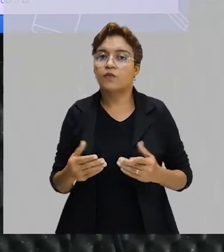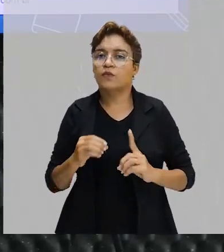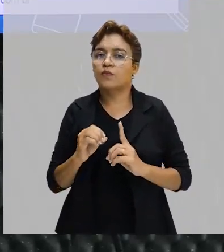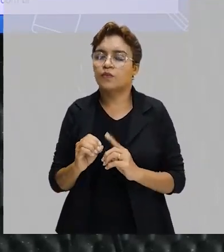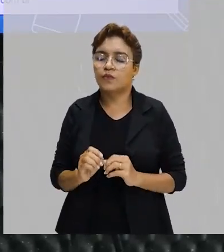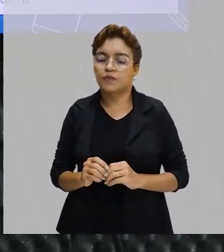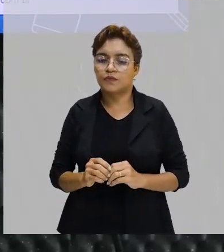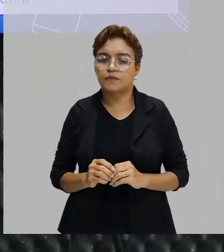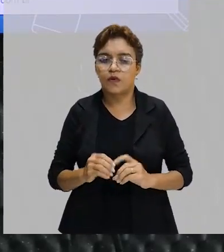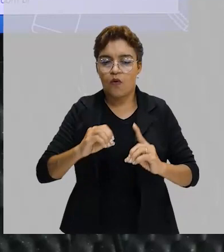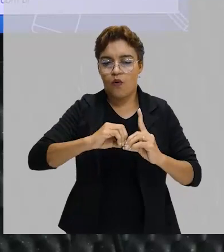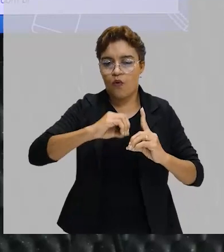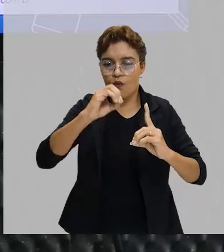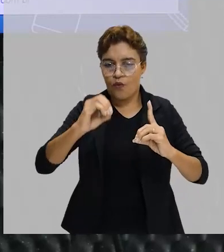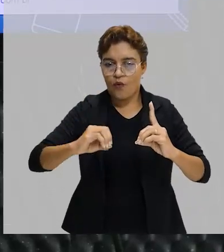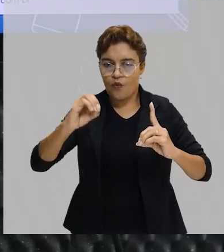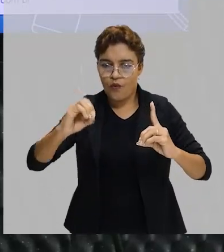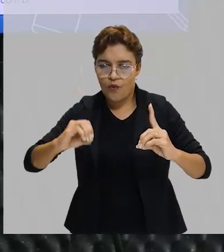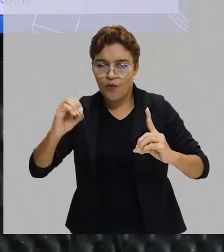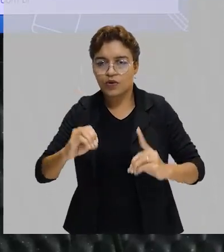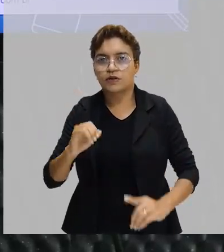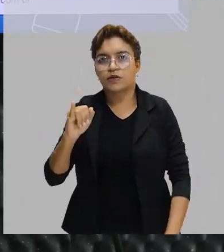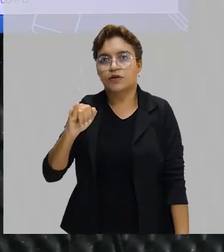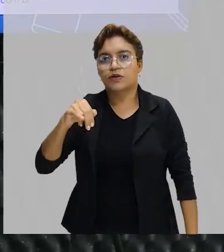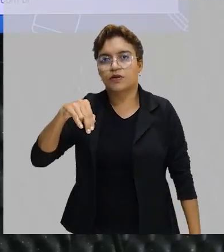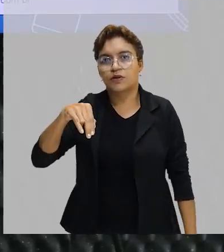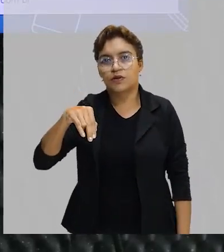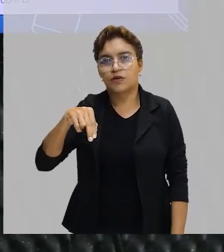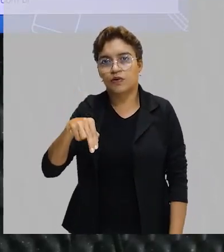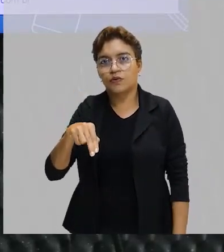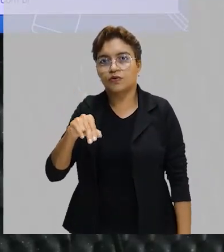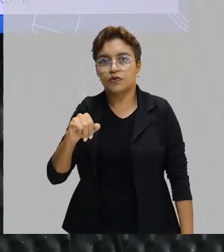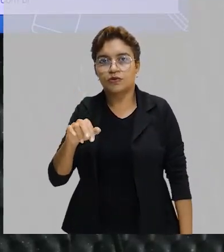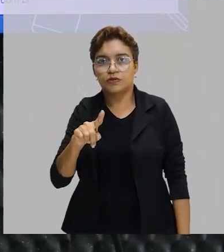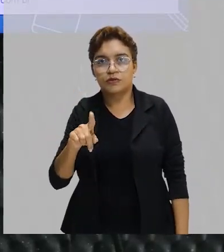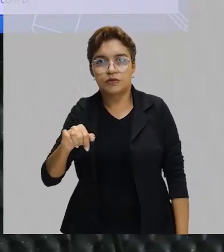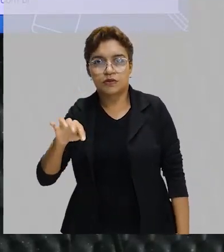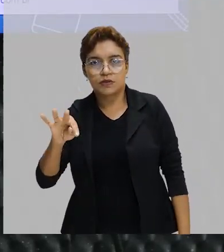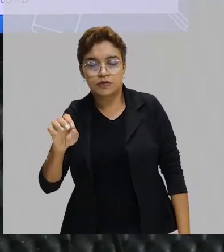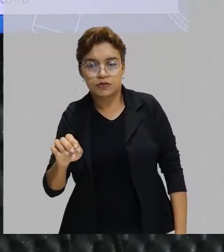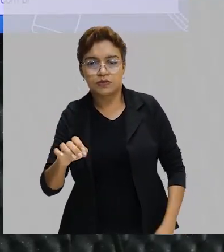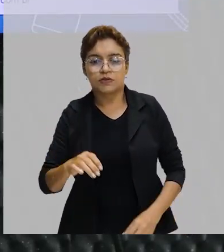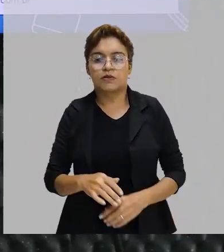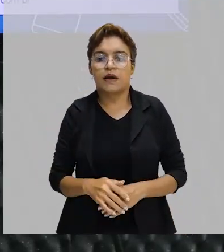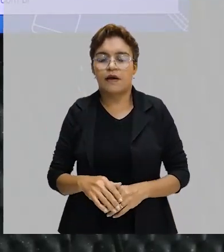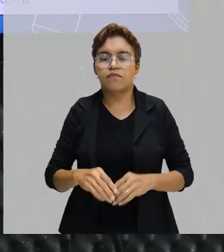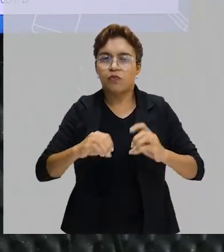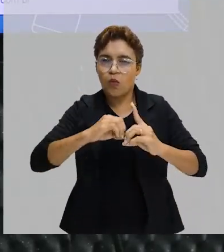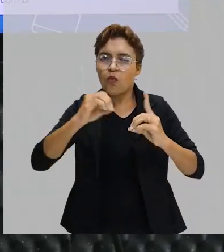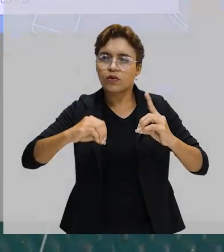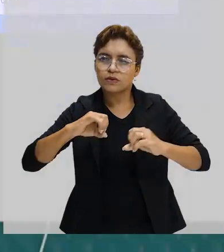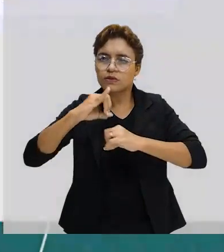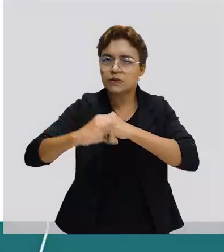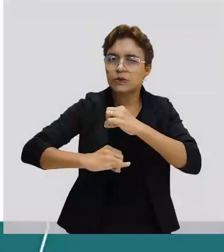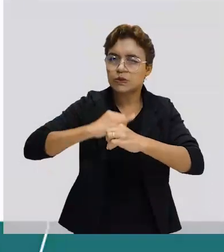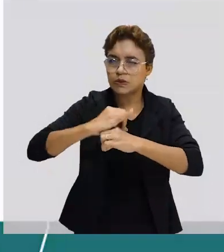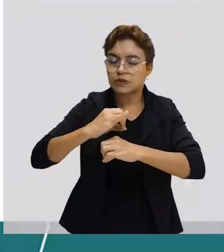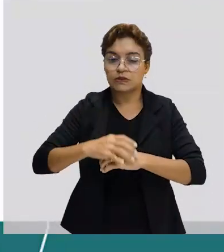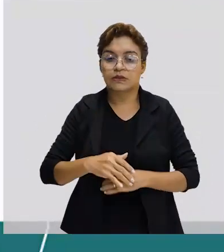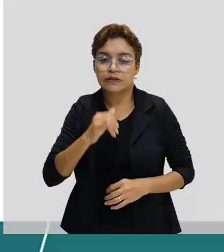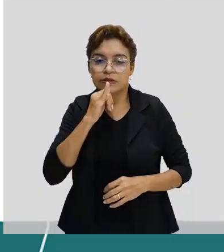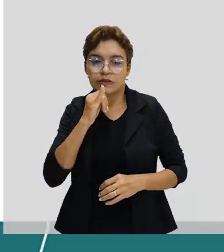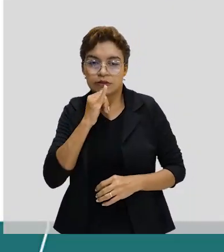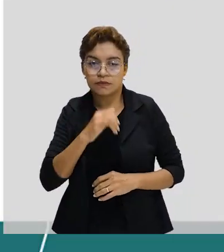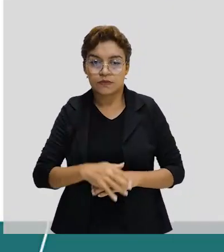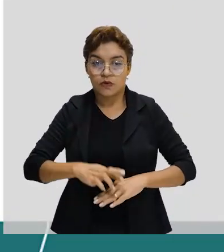ondas ionizantes que podem gerar problemas, tudo bem? Acho que você já ouviu falar nos raios ultravioletas,